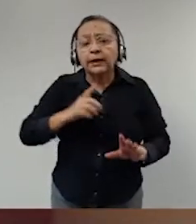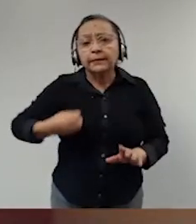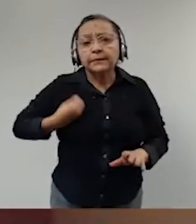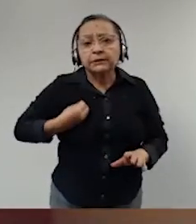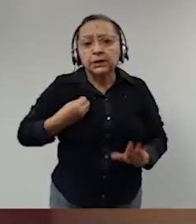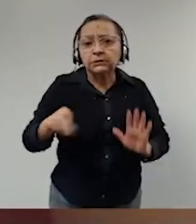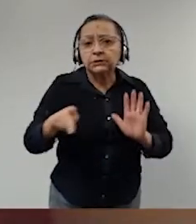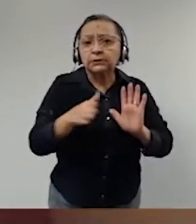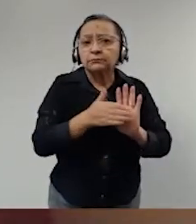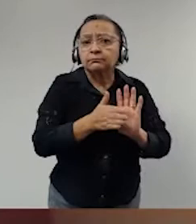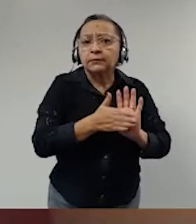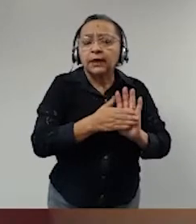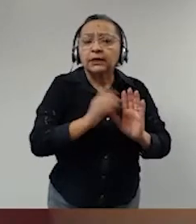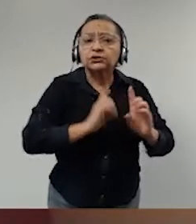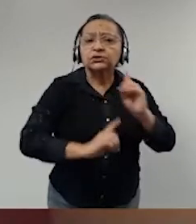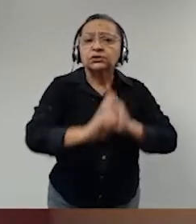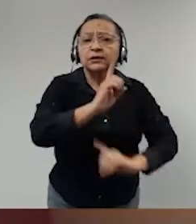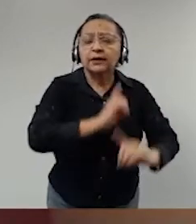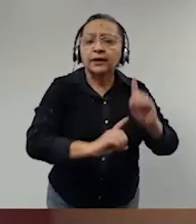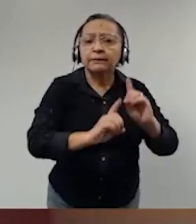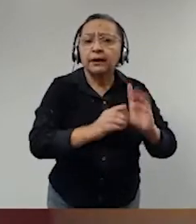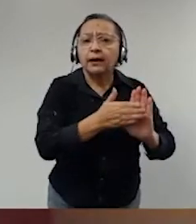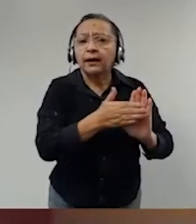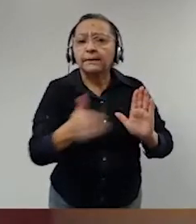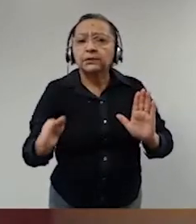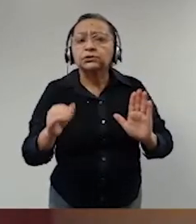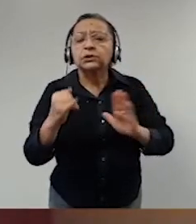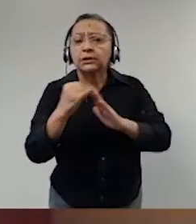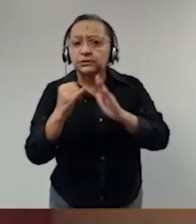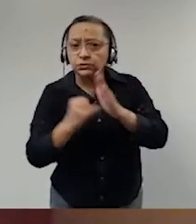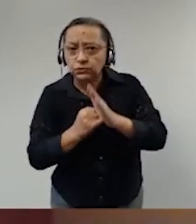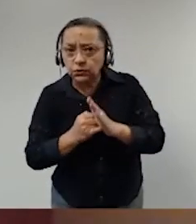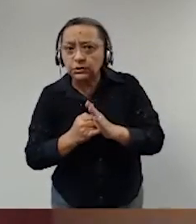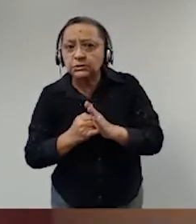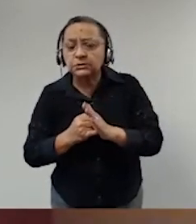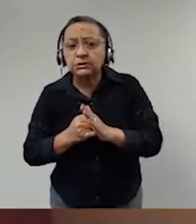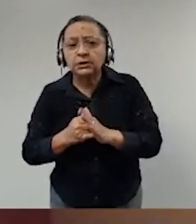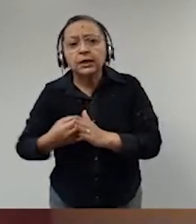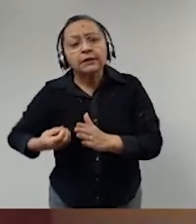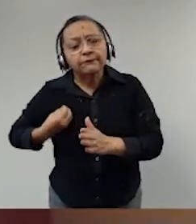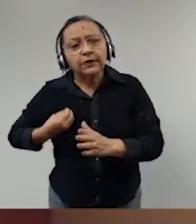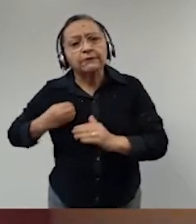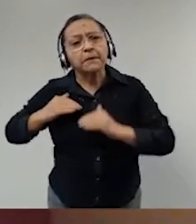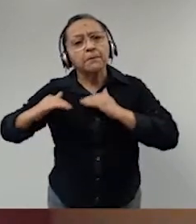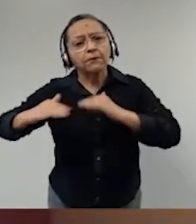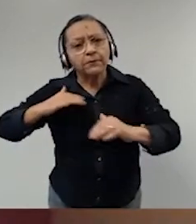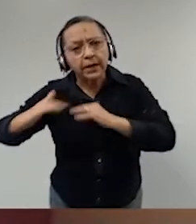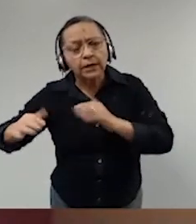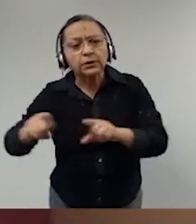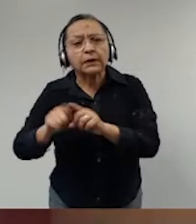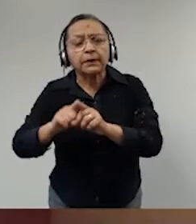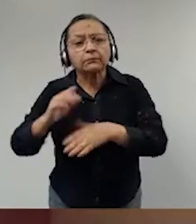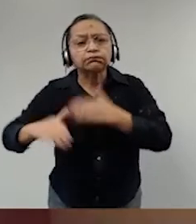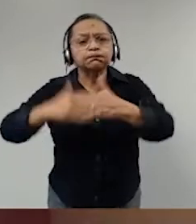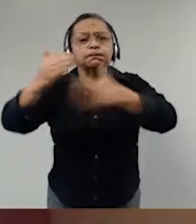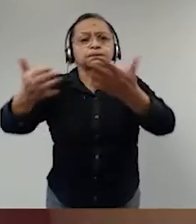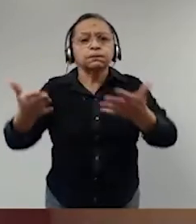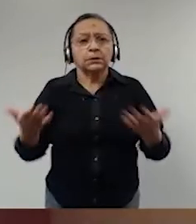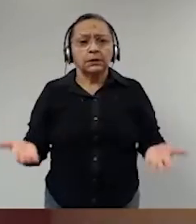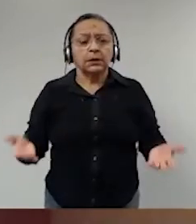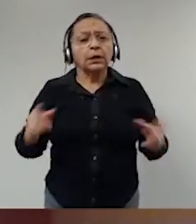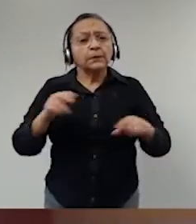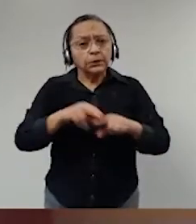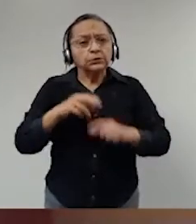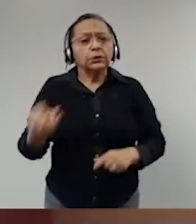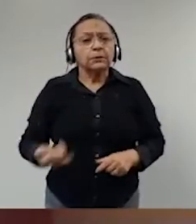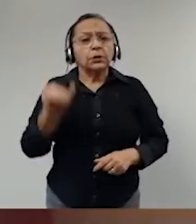na própria dinâmica a partir do qual as instituições elas se movimentam e elas se reproduzem. Então é